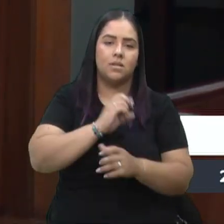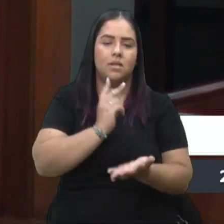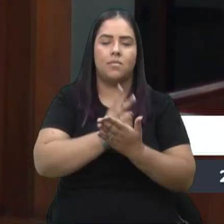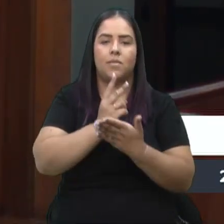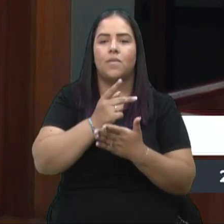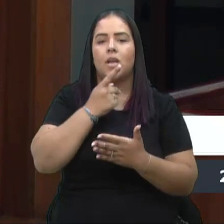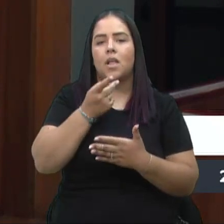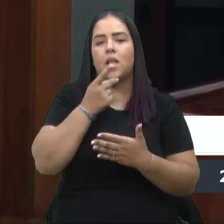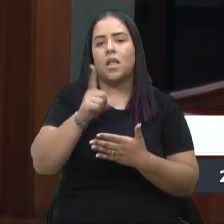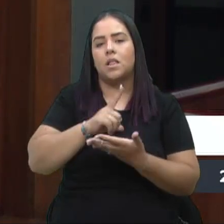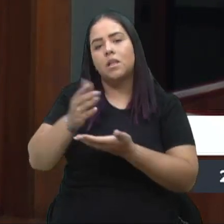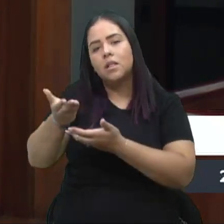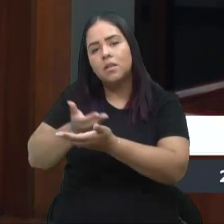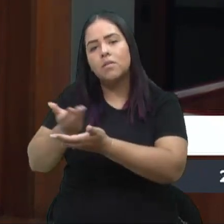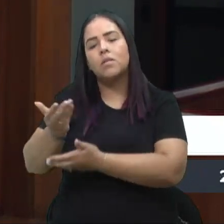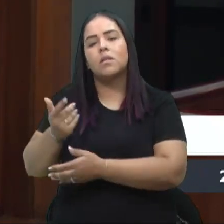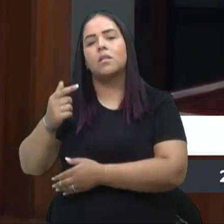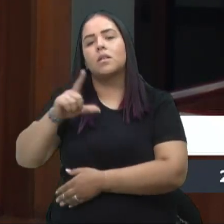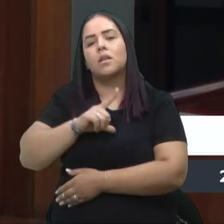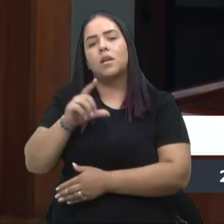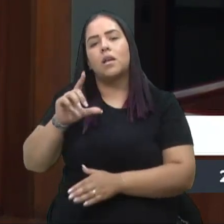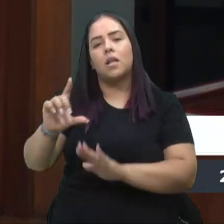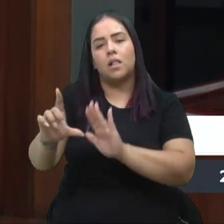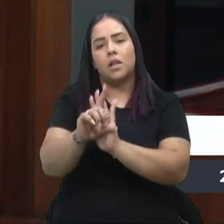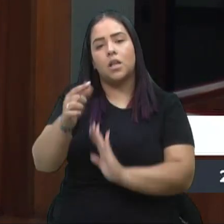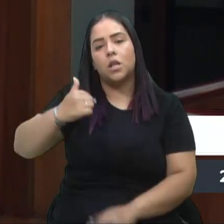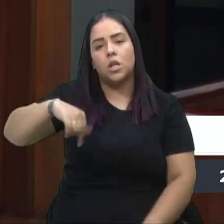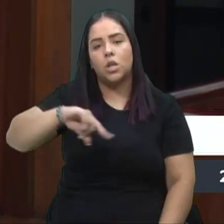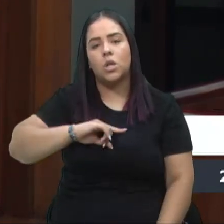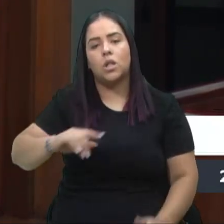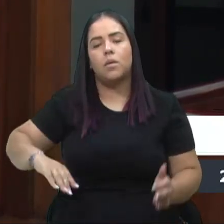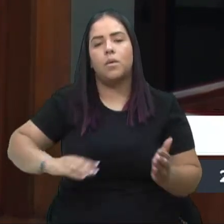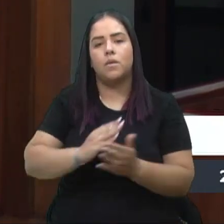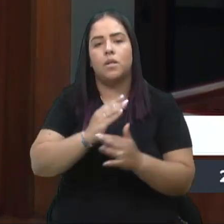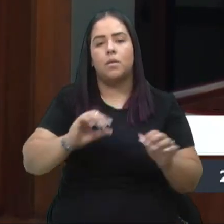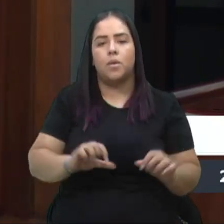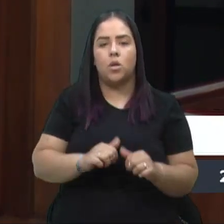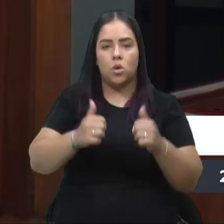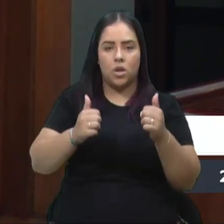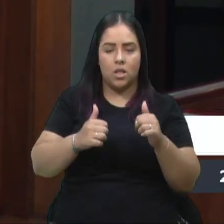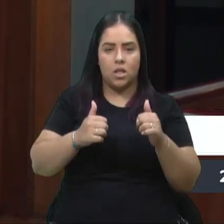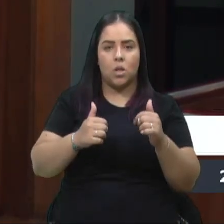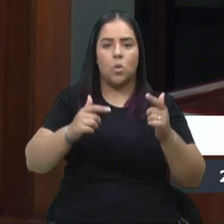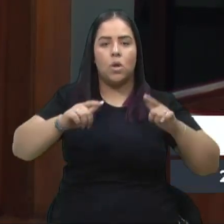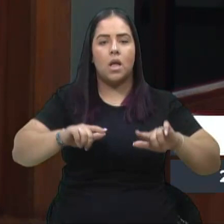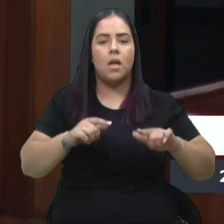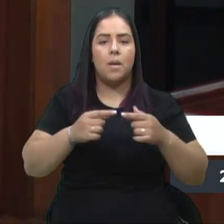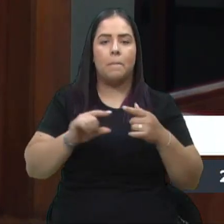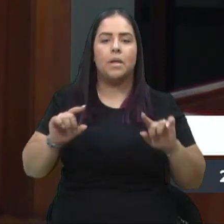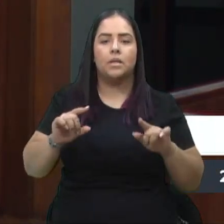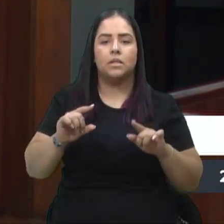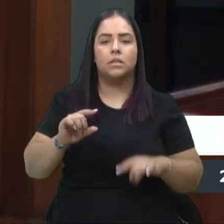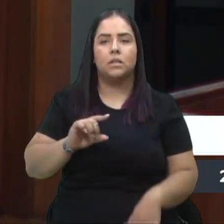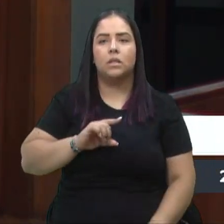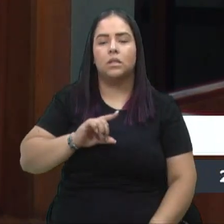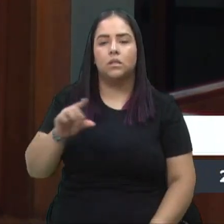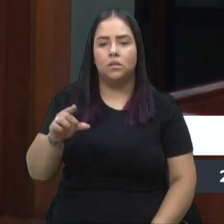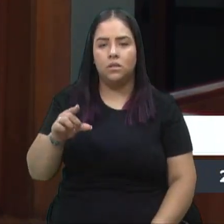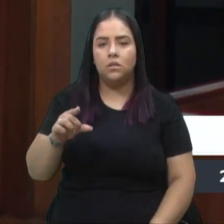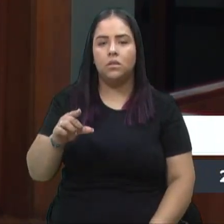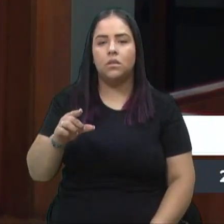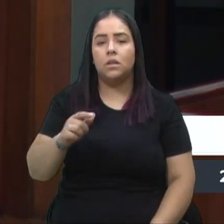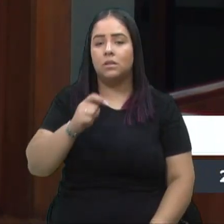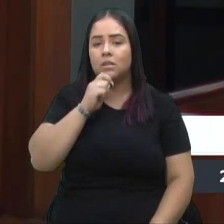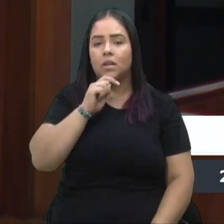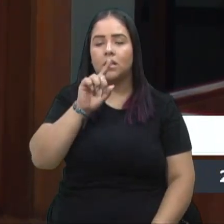esse atendimento da Lei aquela que nós aprovamos aqui da melhoria da propriedade mas ali ainda é antes não